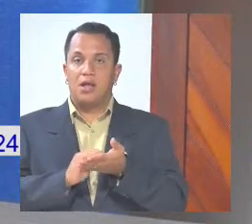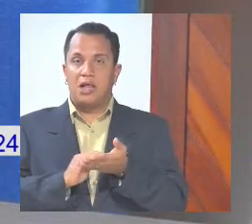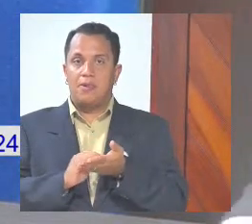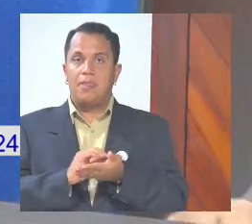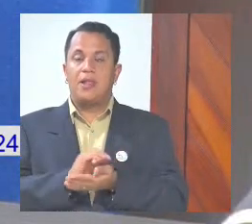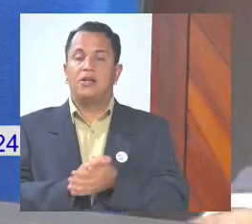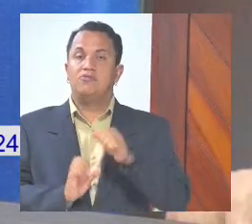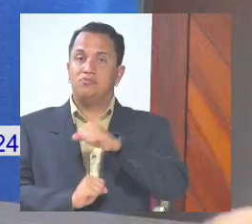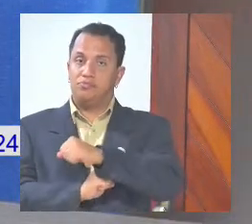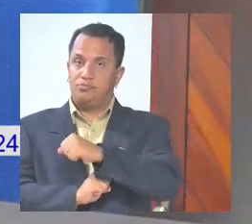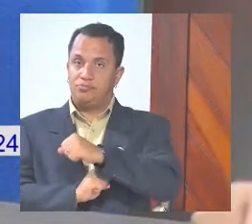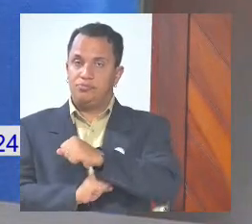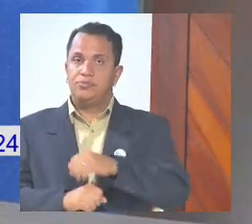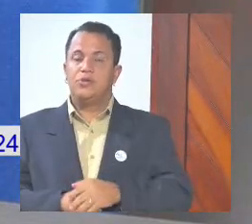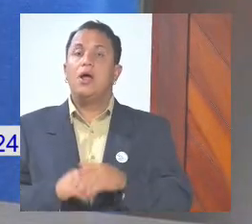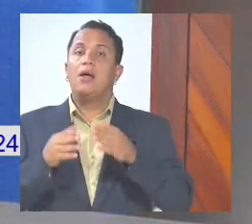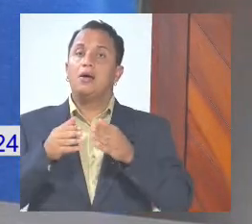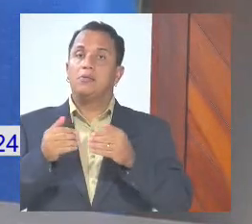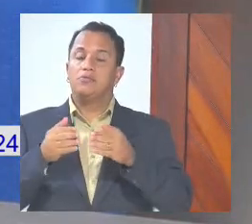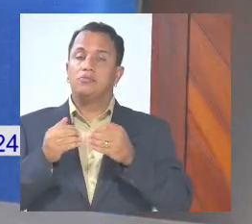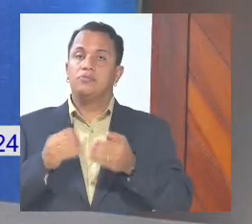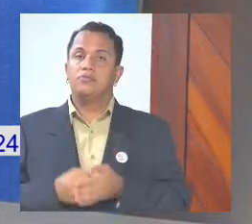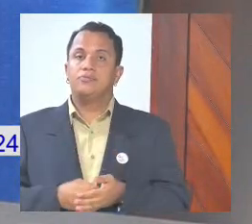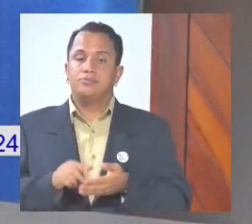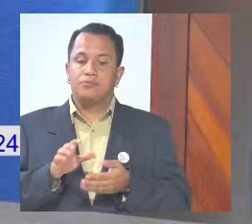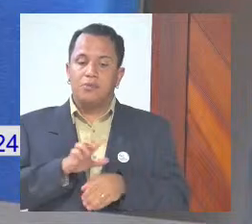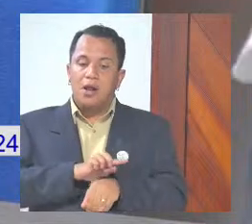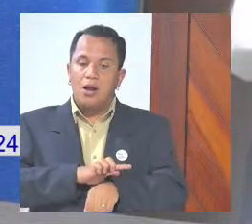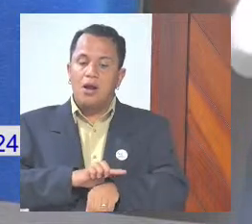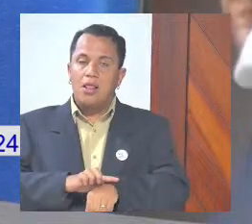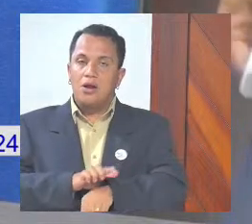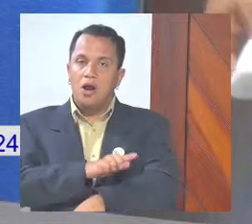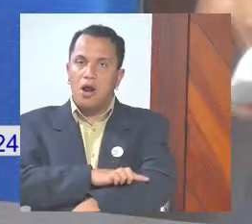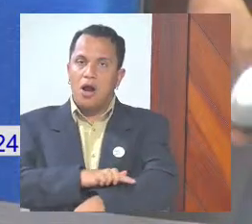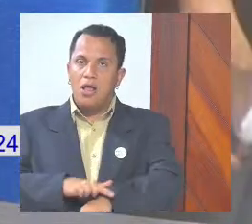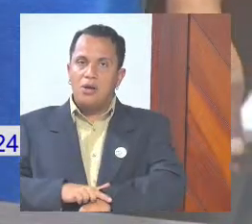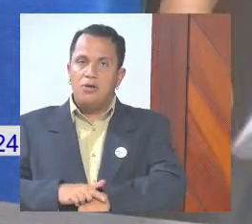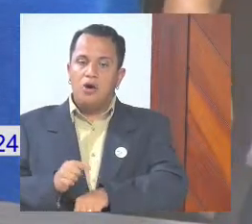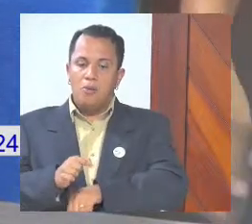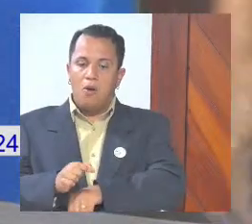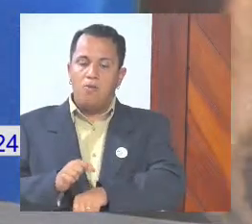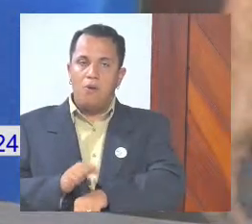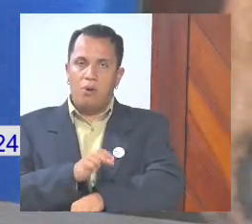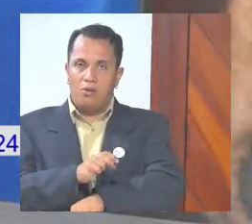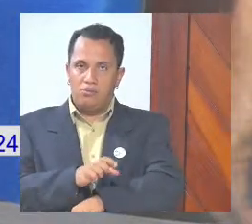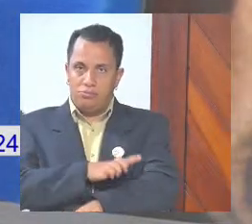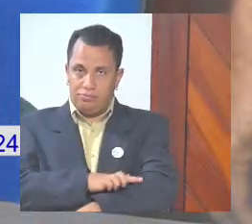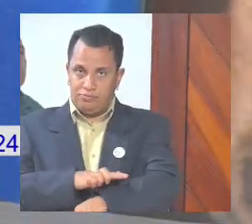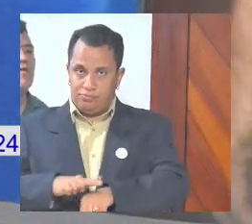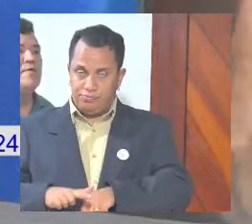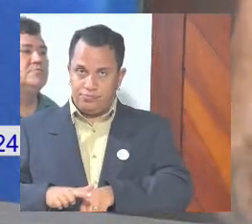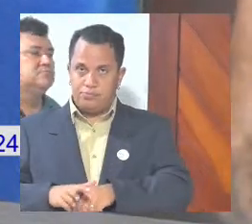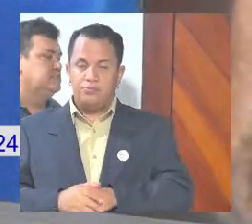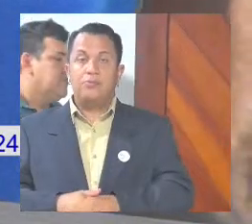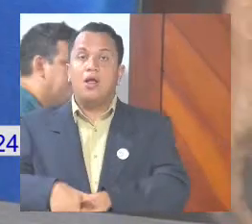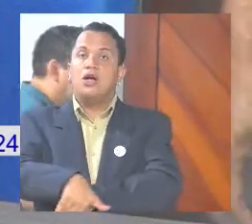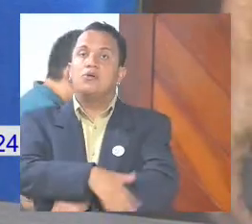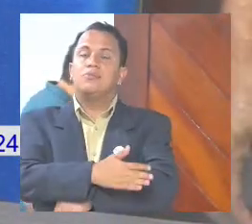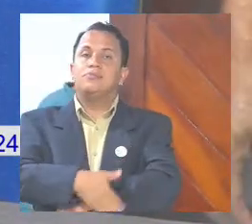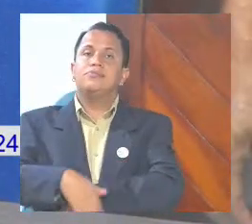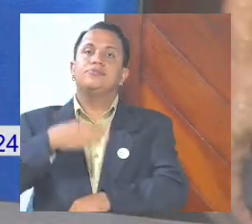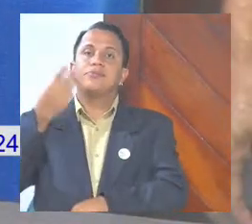Thaisa Ortegal, solicitando a recuperação com massa asfáltica nas ruas do bairro